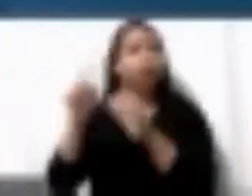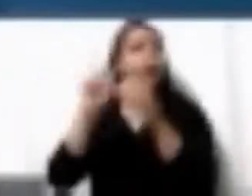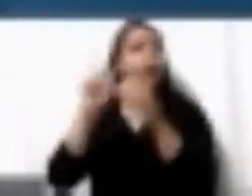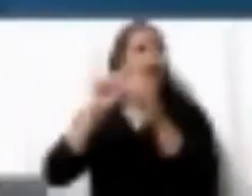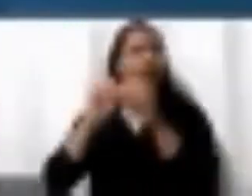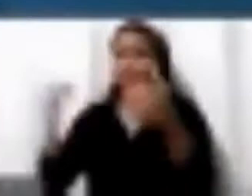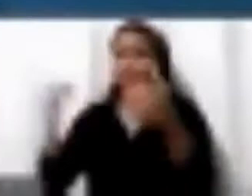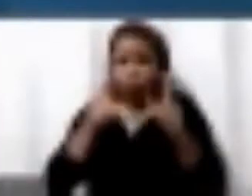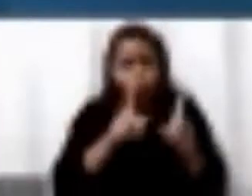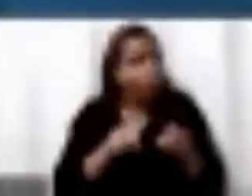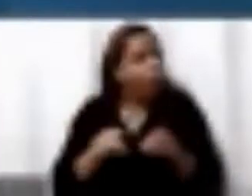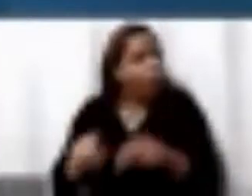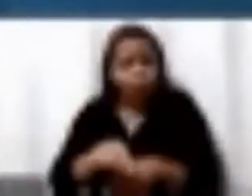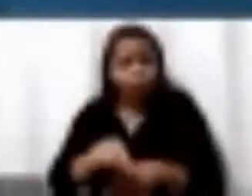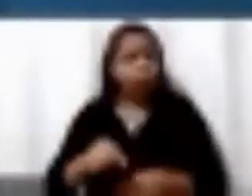discutir cláusula de...